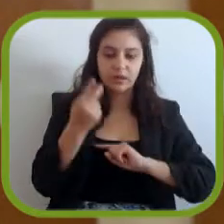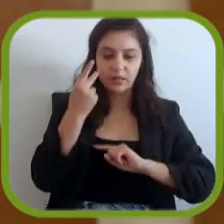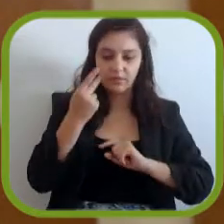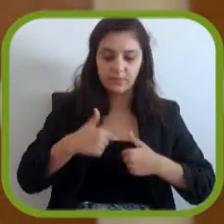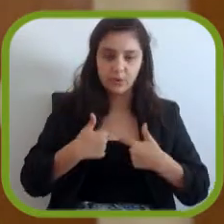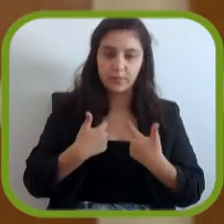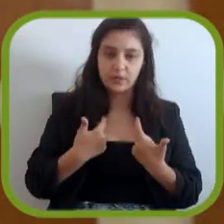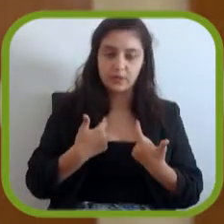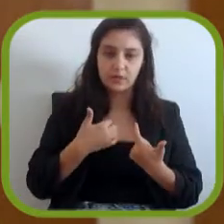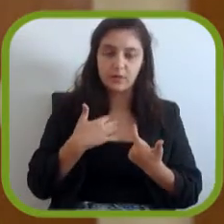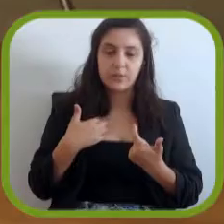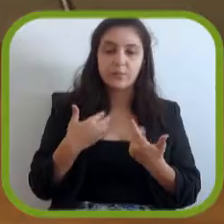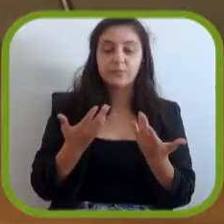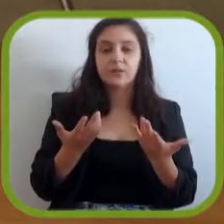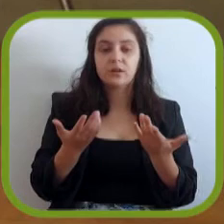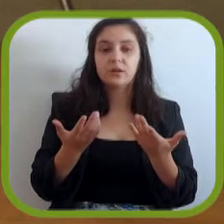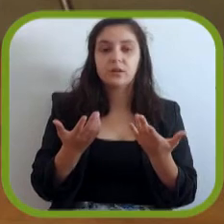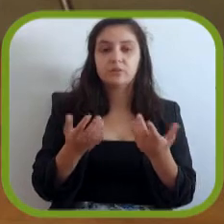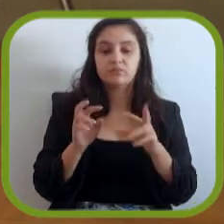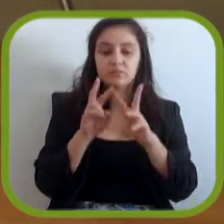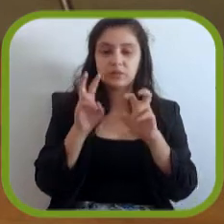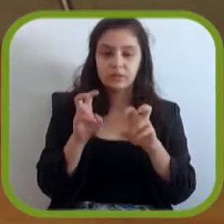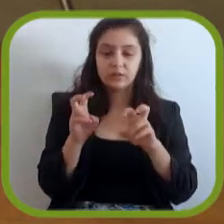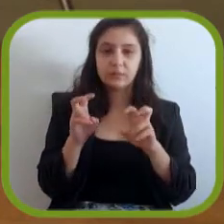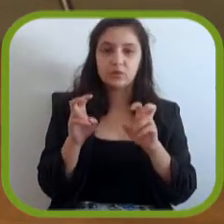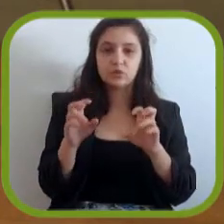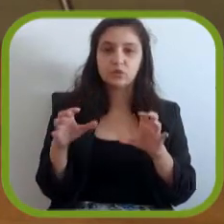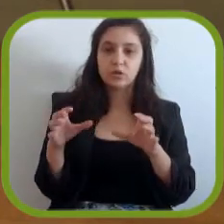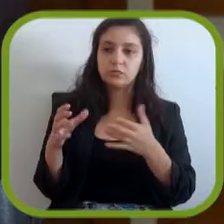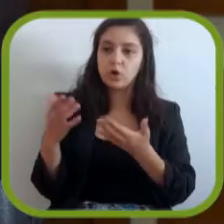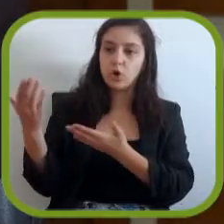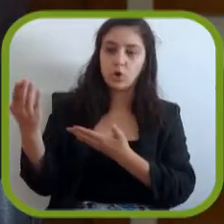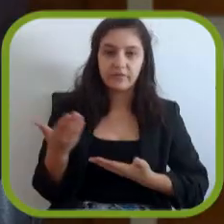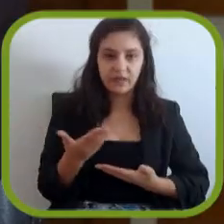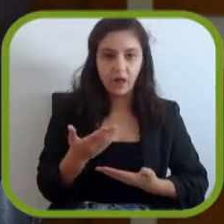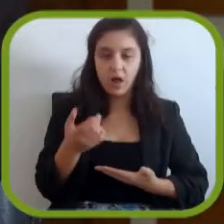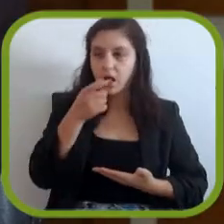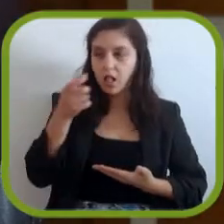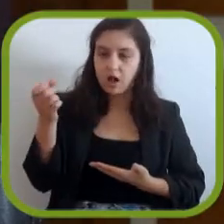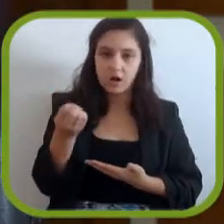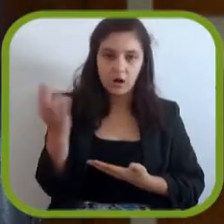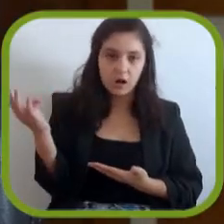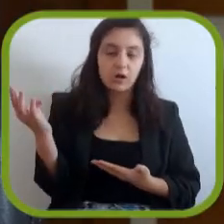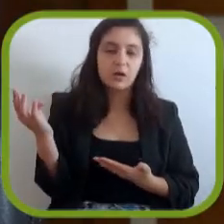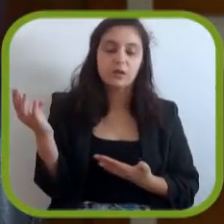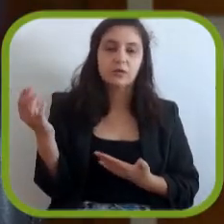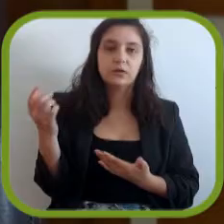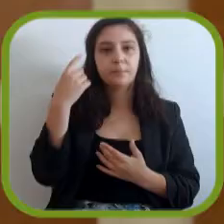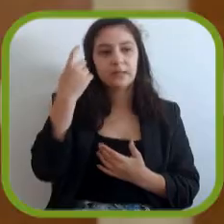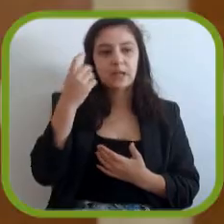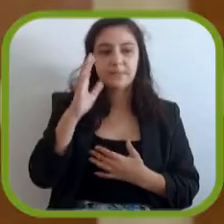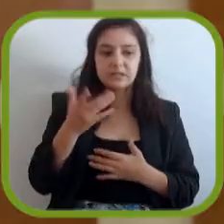transformador na sua vida individual. O facto de terem temas, de terem convidados, de terem que pensar